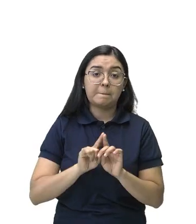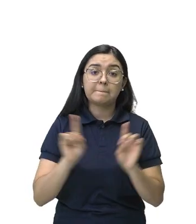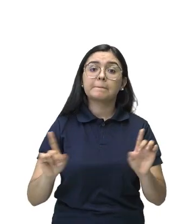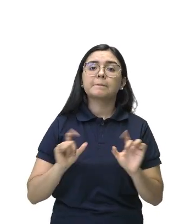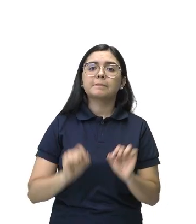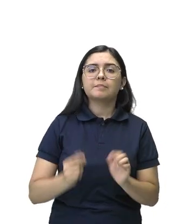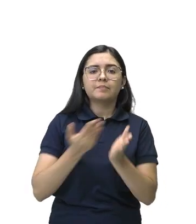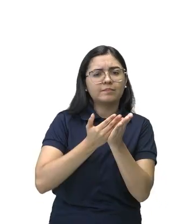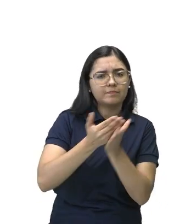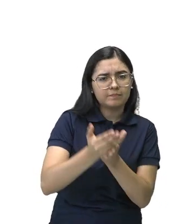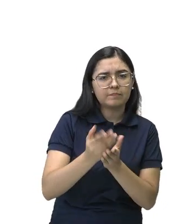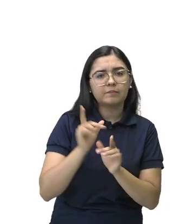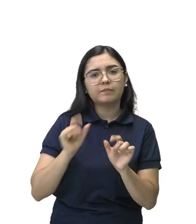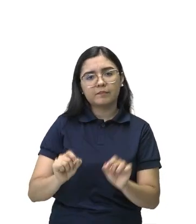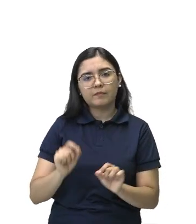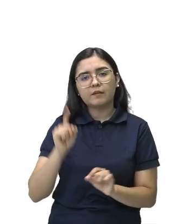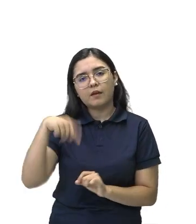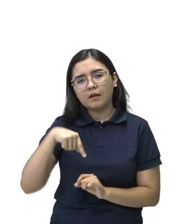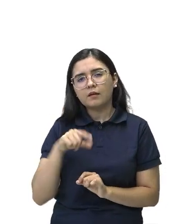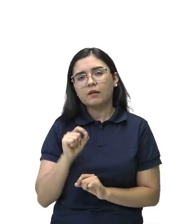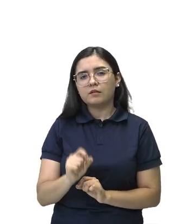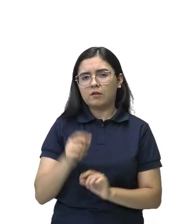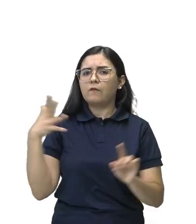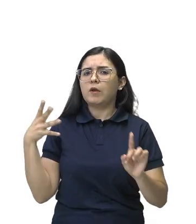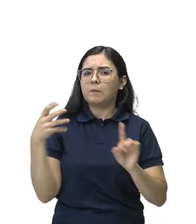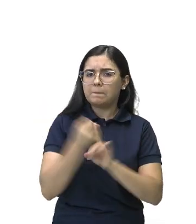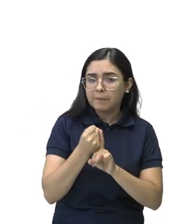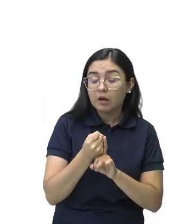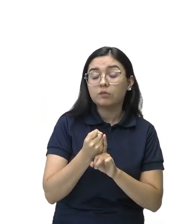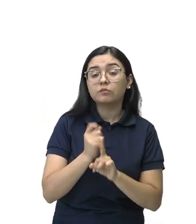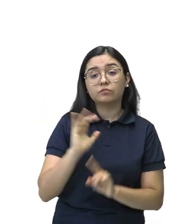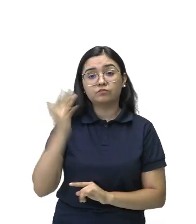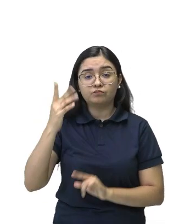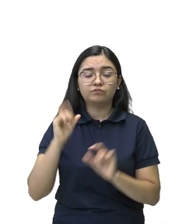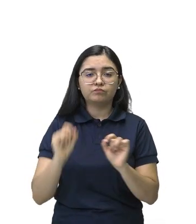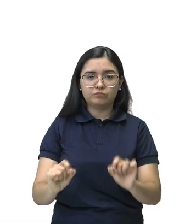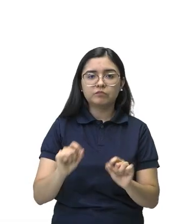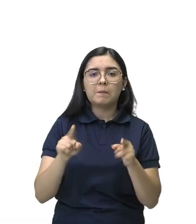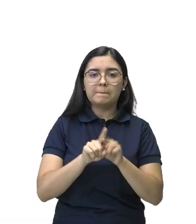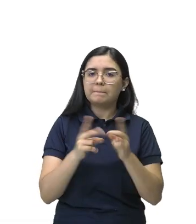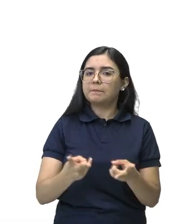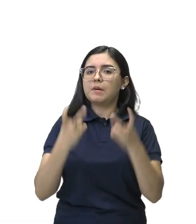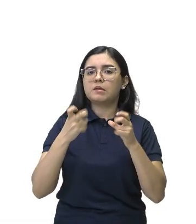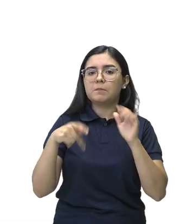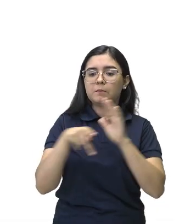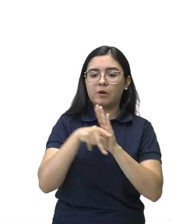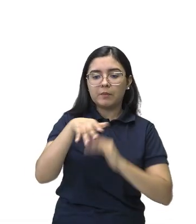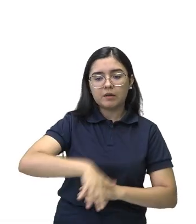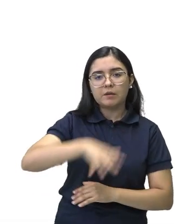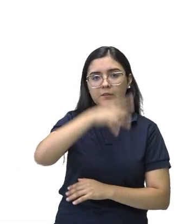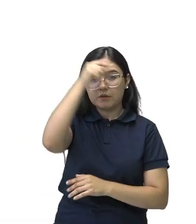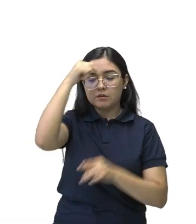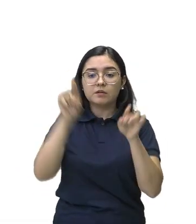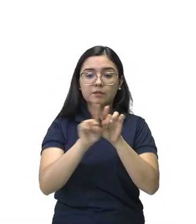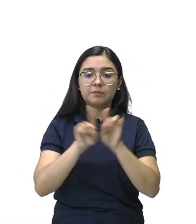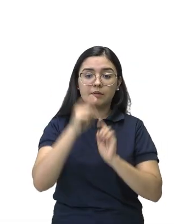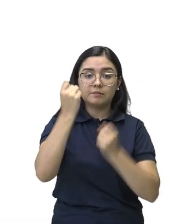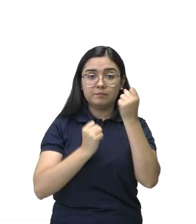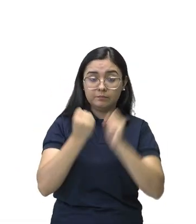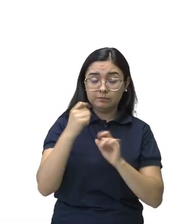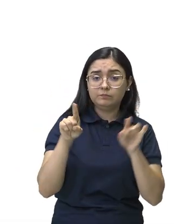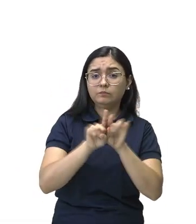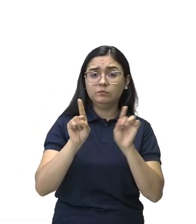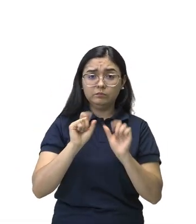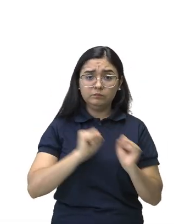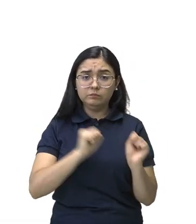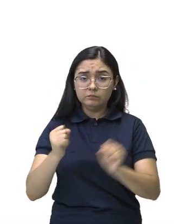mas inicialmente este foi um impacto que foi sentido pela região, pelas indústrias, pelo